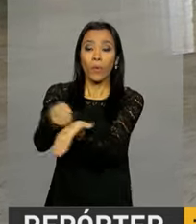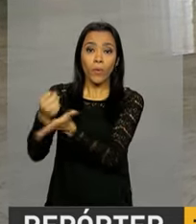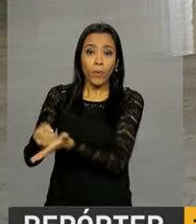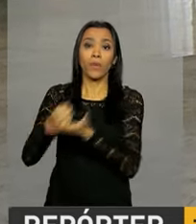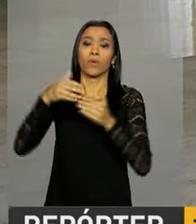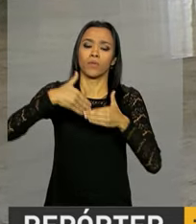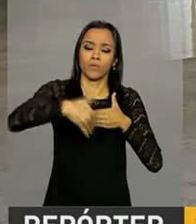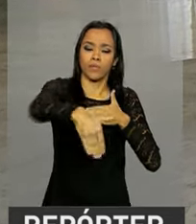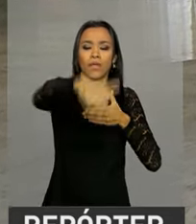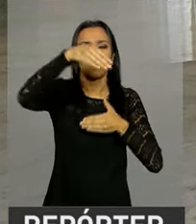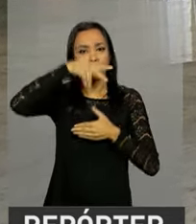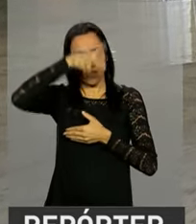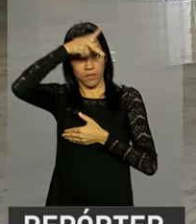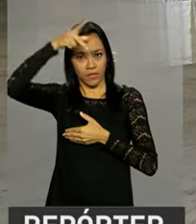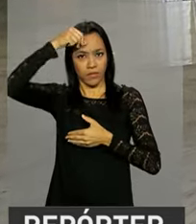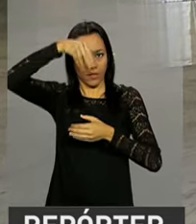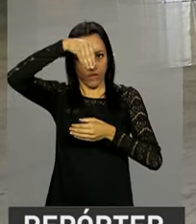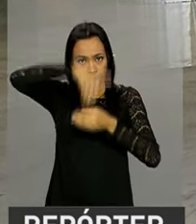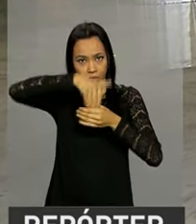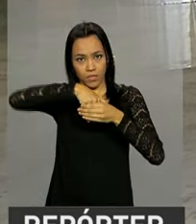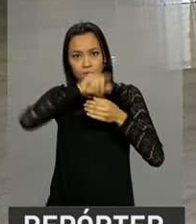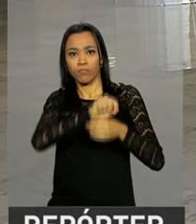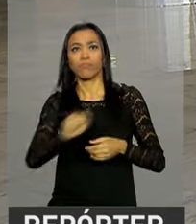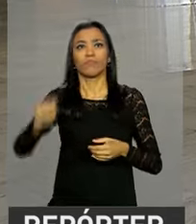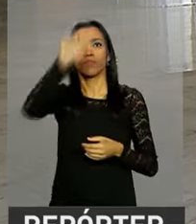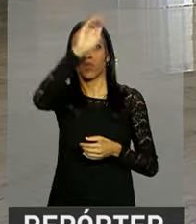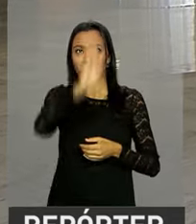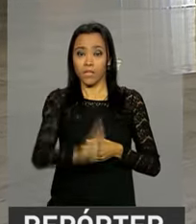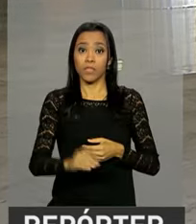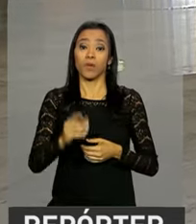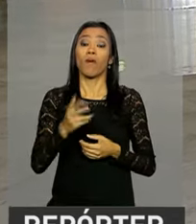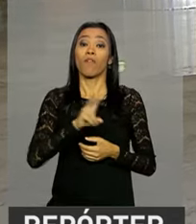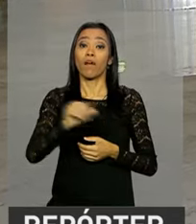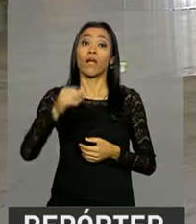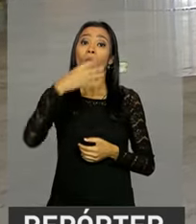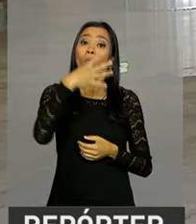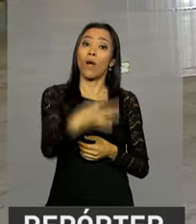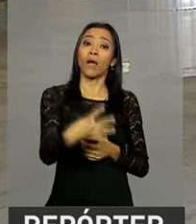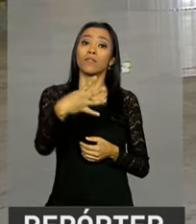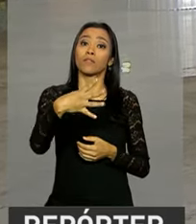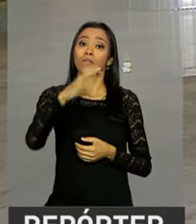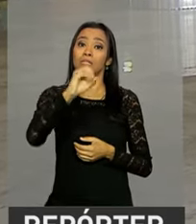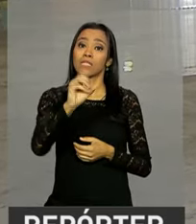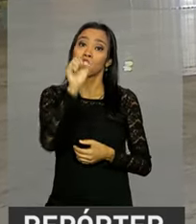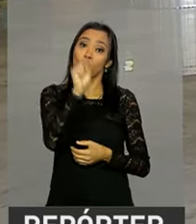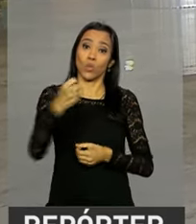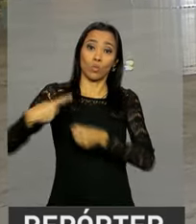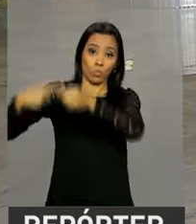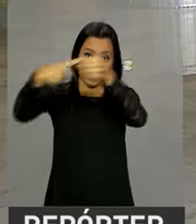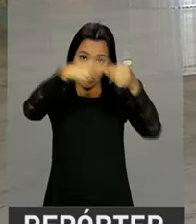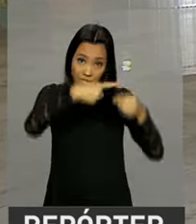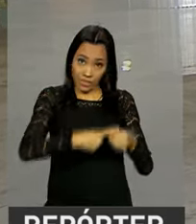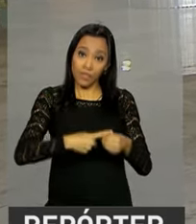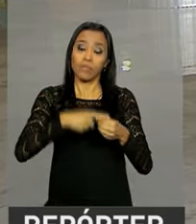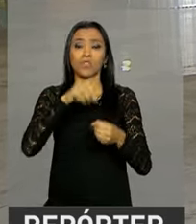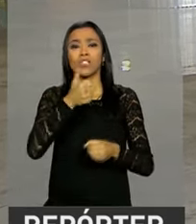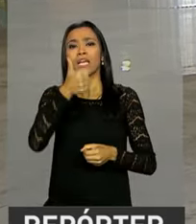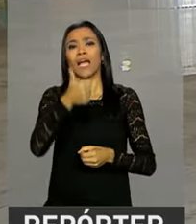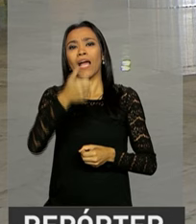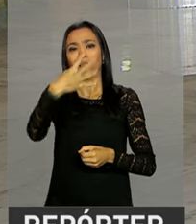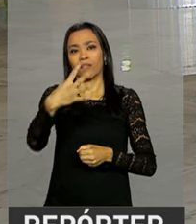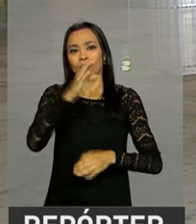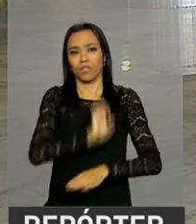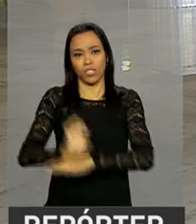municipais neste domingo. Efetivos das Forças Armadas vão estar em 408 municípios de 14 estados